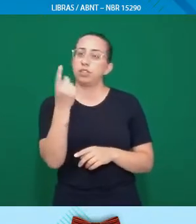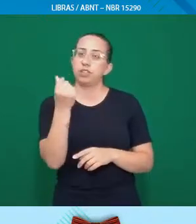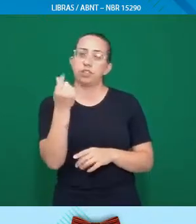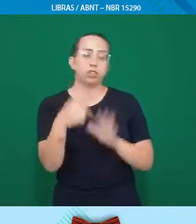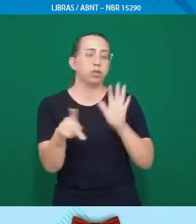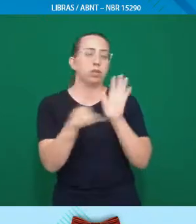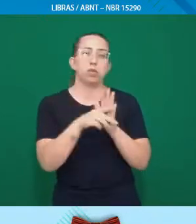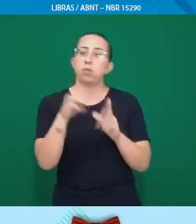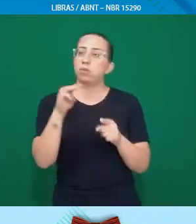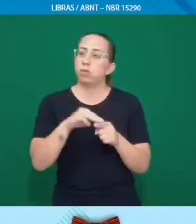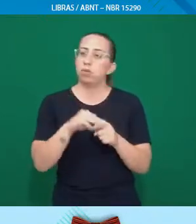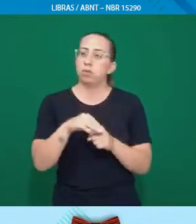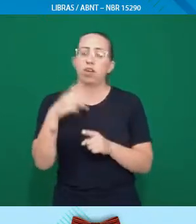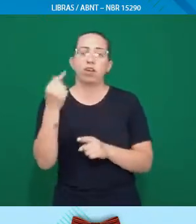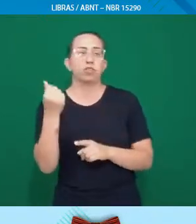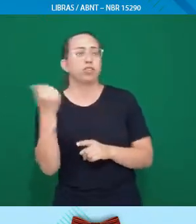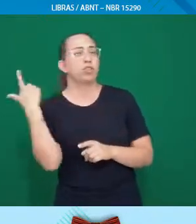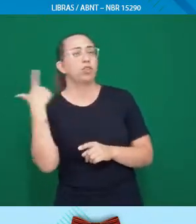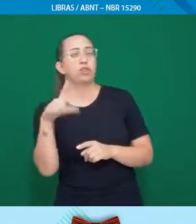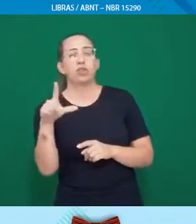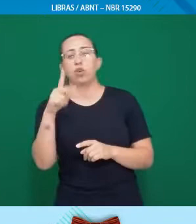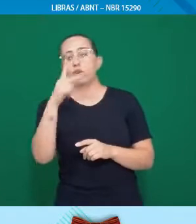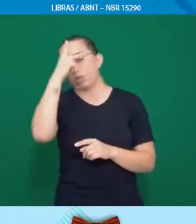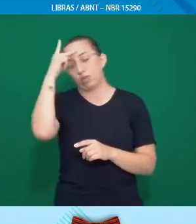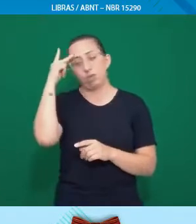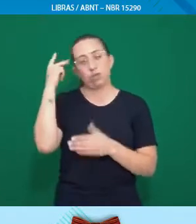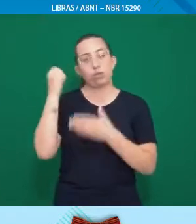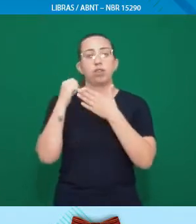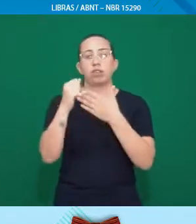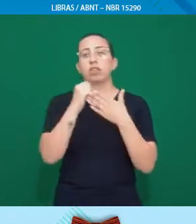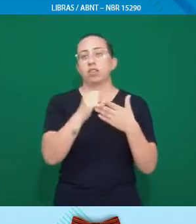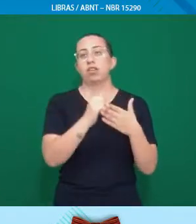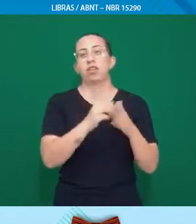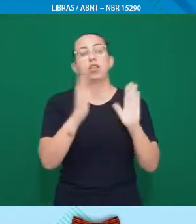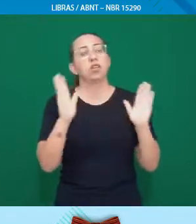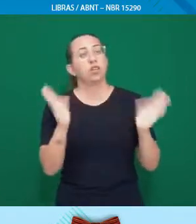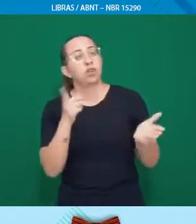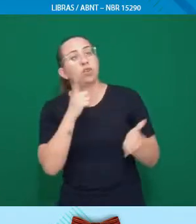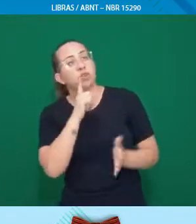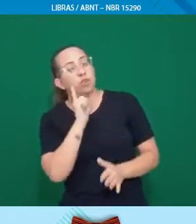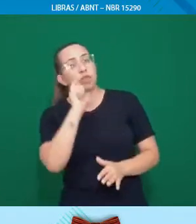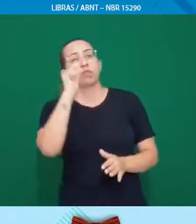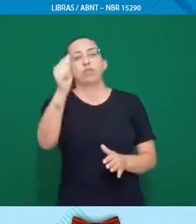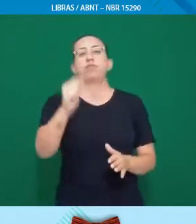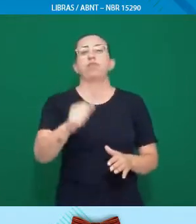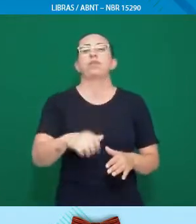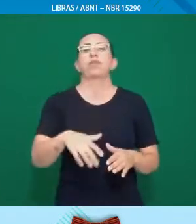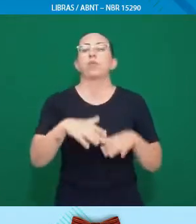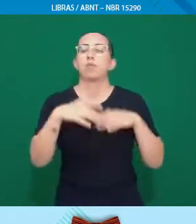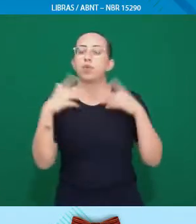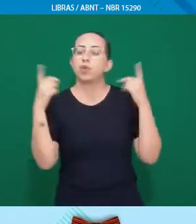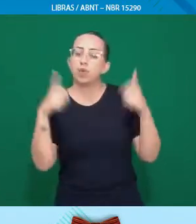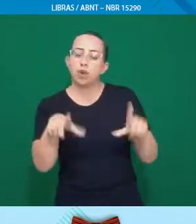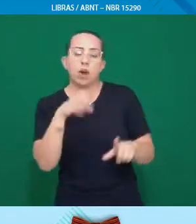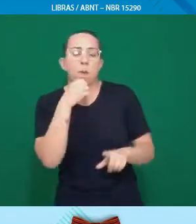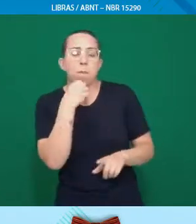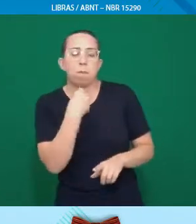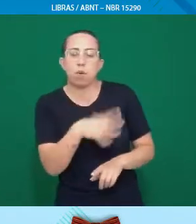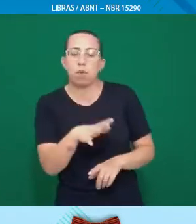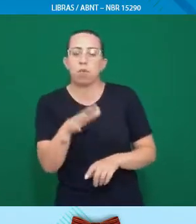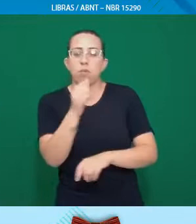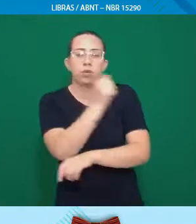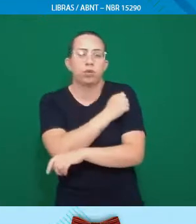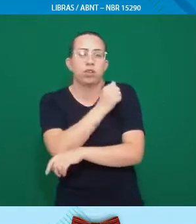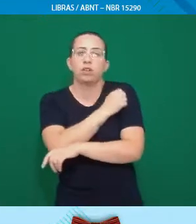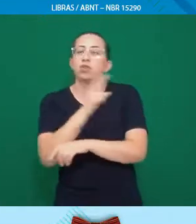do município foram recursos vindos de patrocinadores e que hoje dá condições para todos aqueles alunos estudarem o